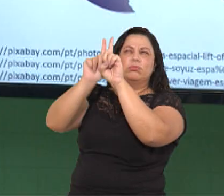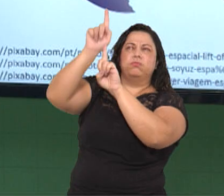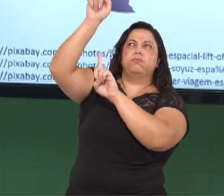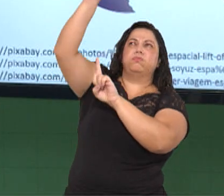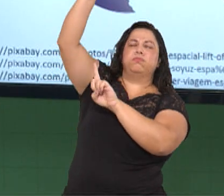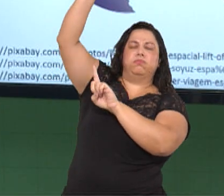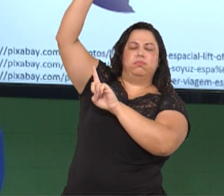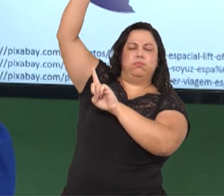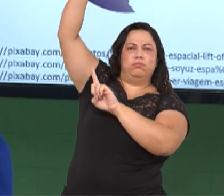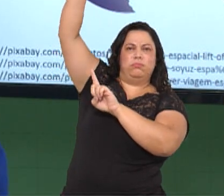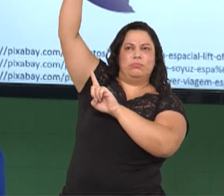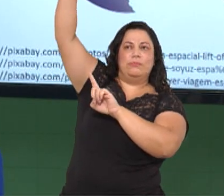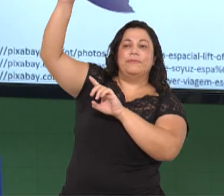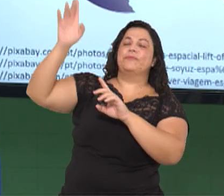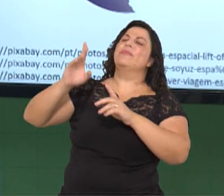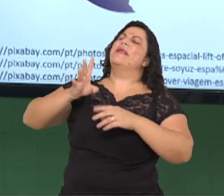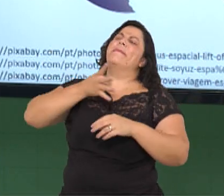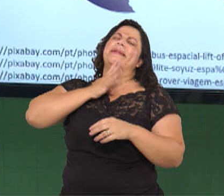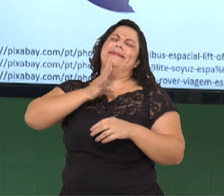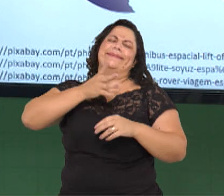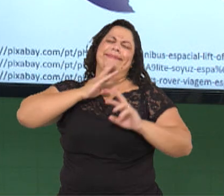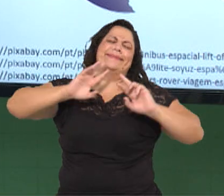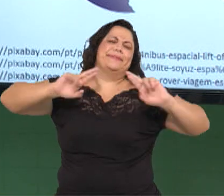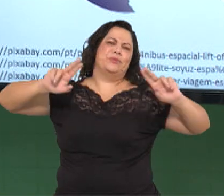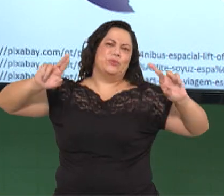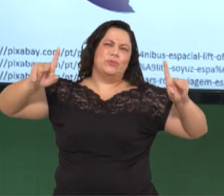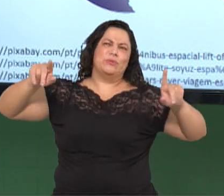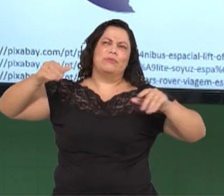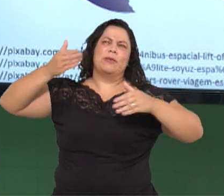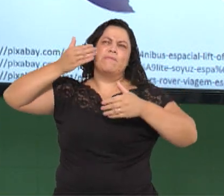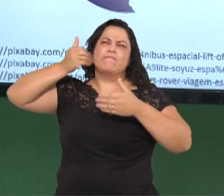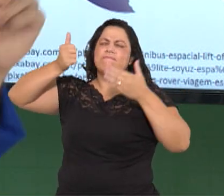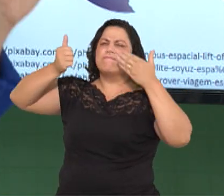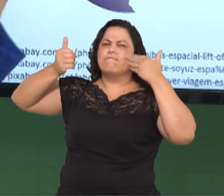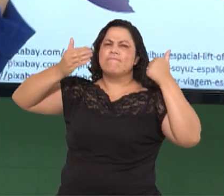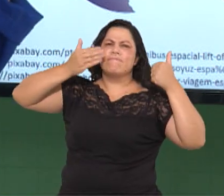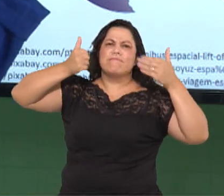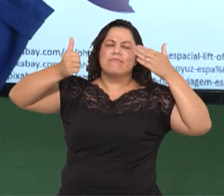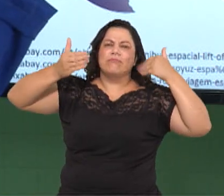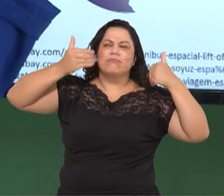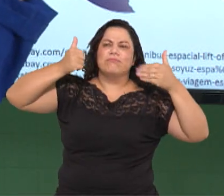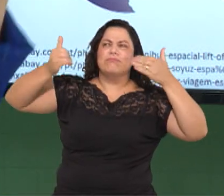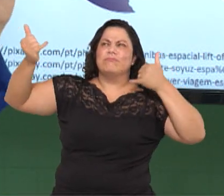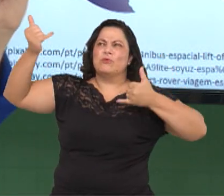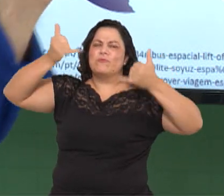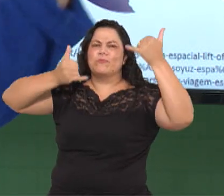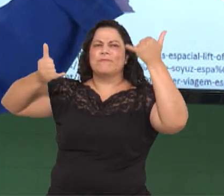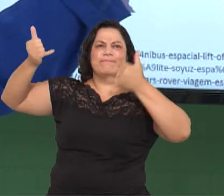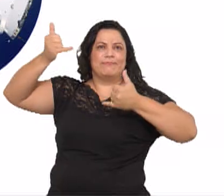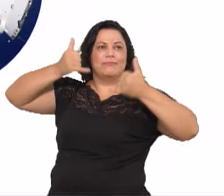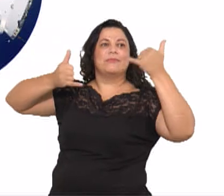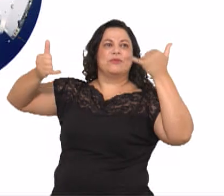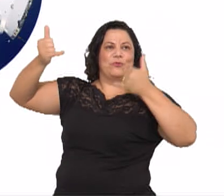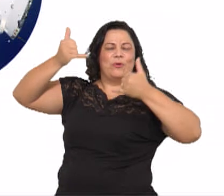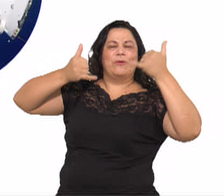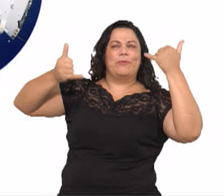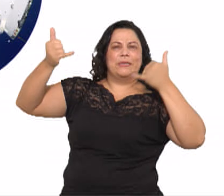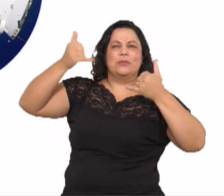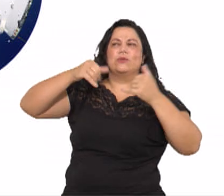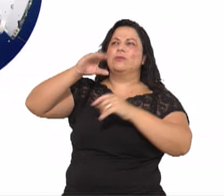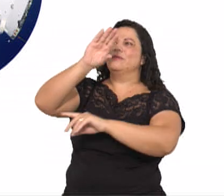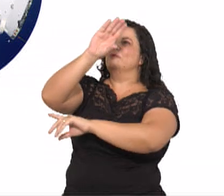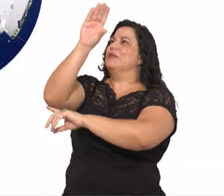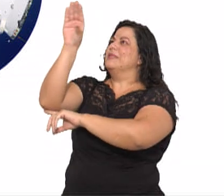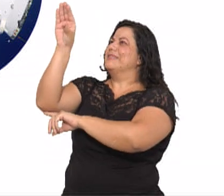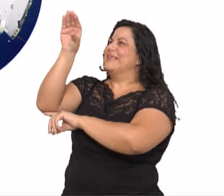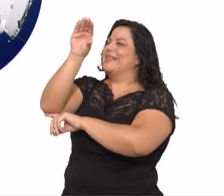astronautas conheçam o espaço de fora e tragam informações para nós. Sondas,